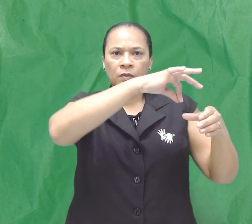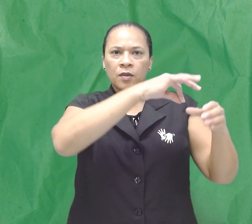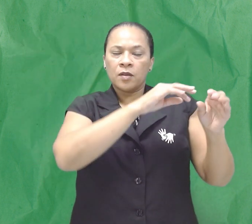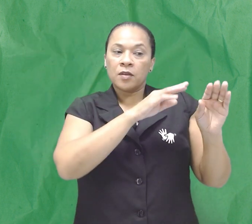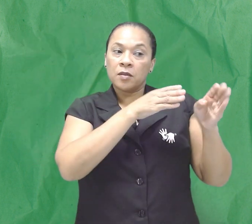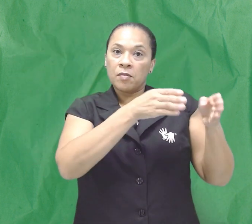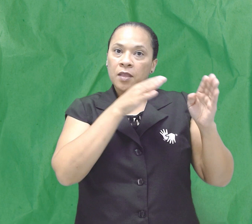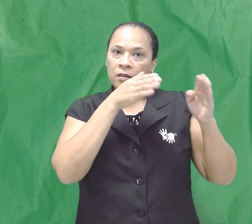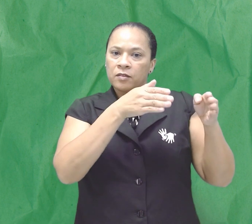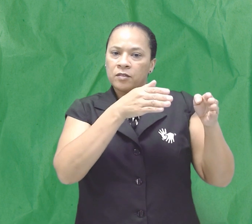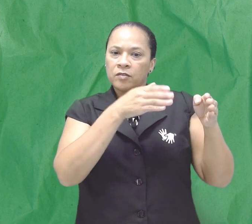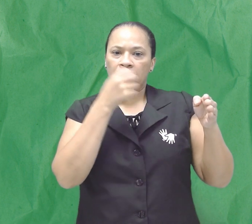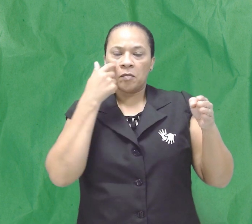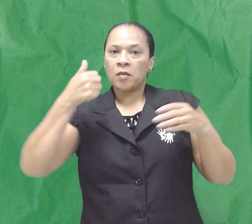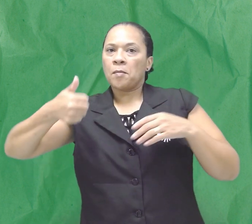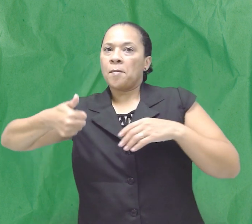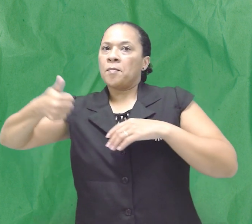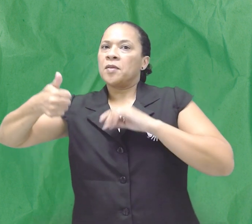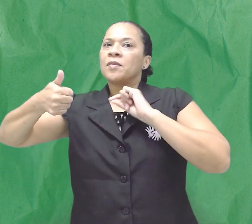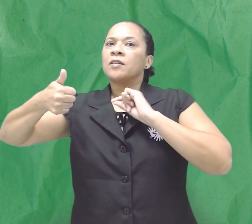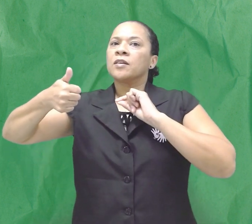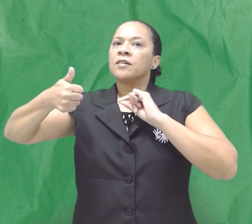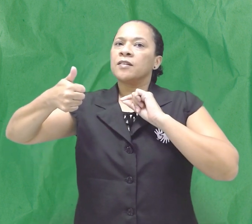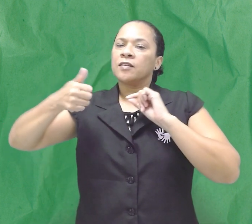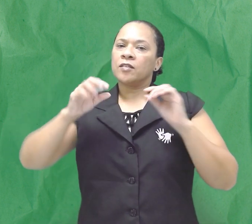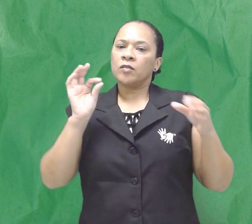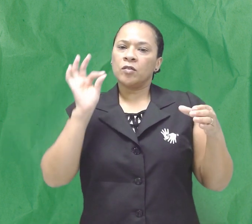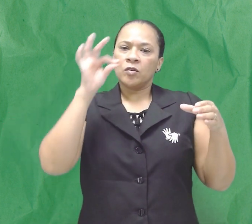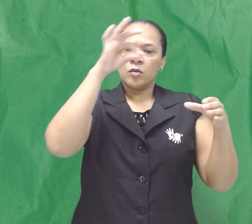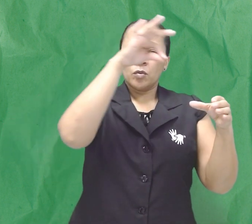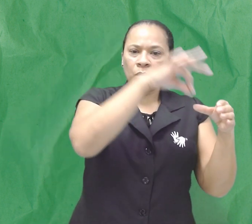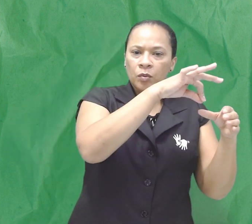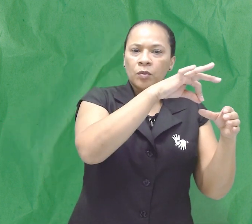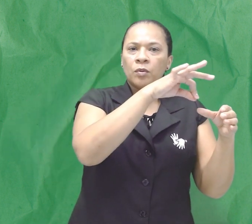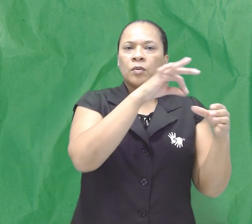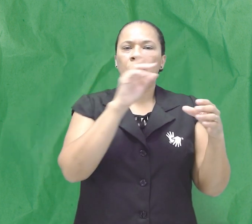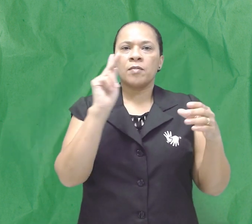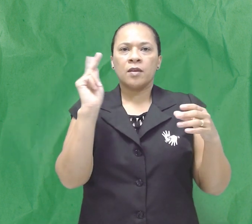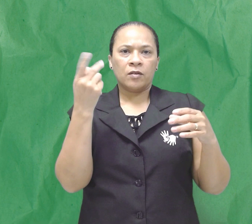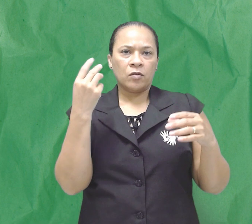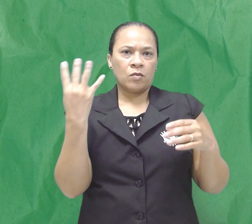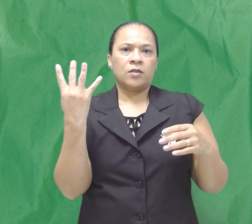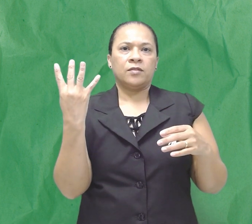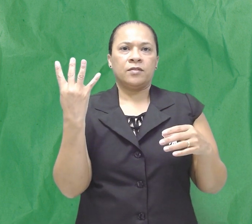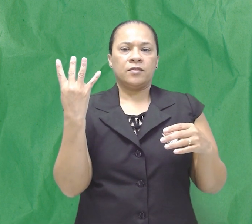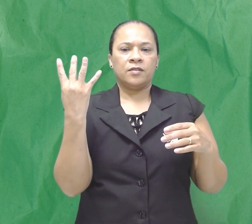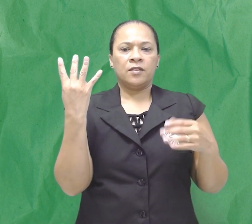padronizada específica. No caso, aqui ele pediu primeiro para o eletrodo ser mergulhado na solução de pH